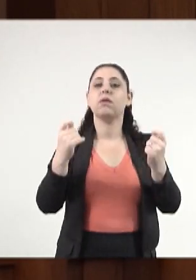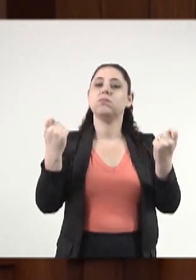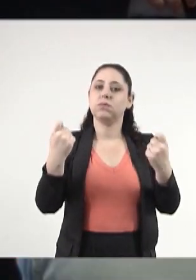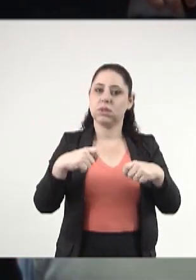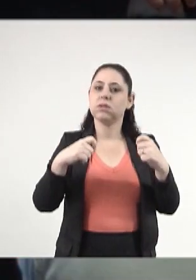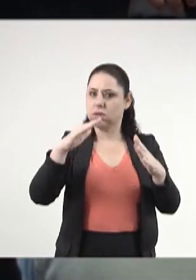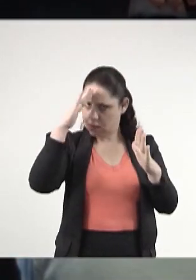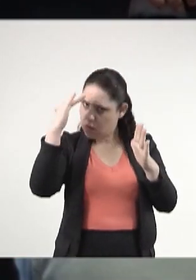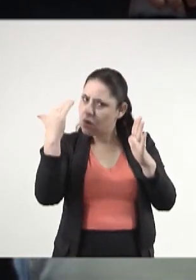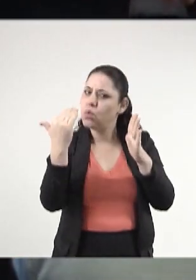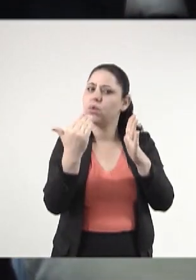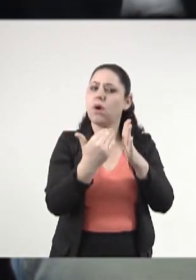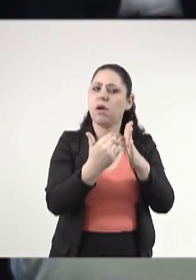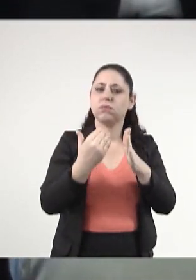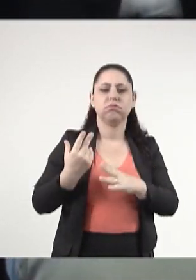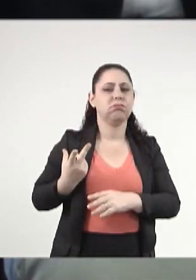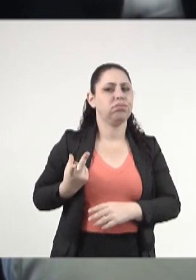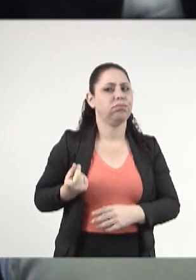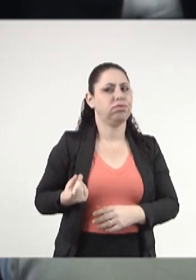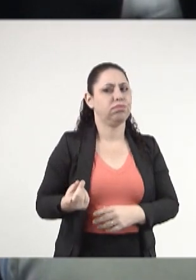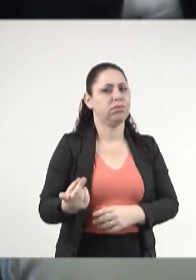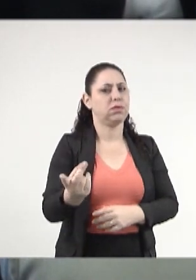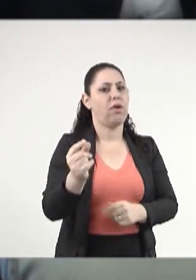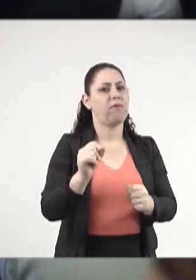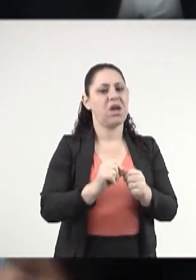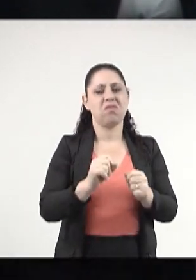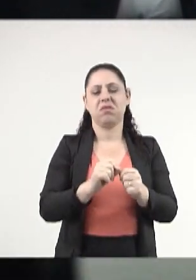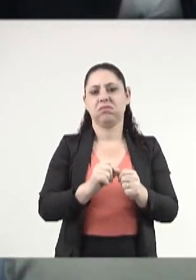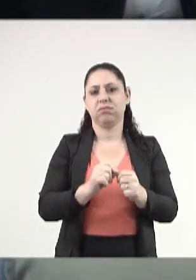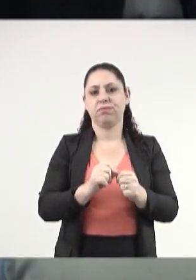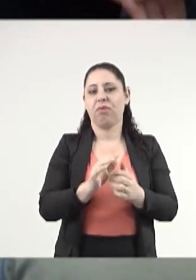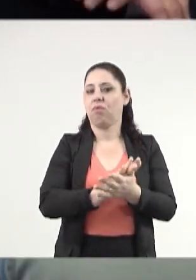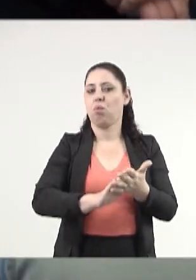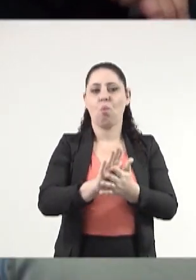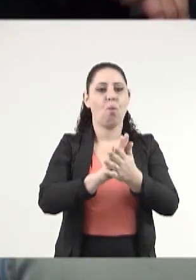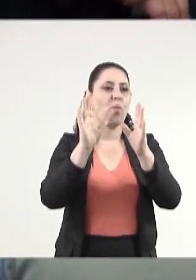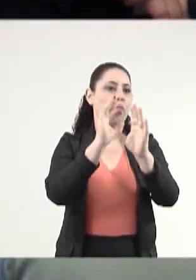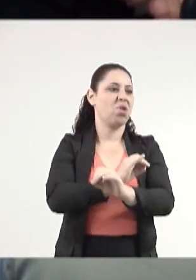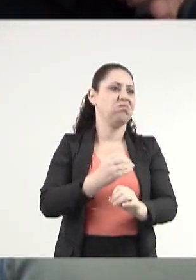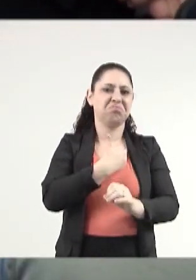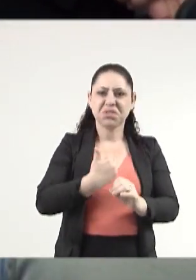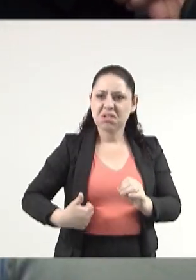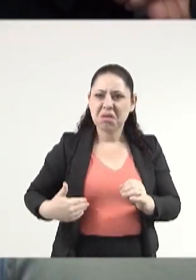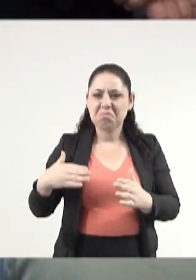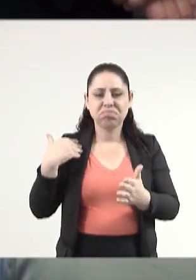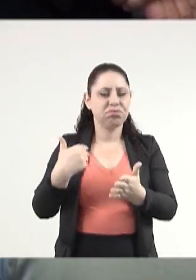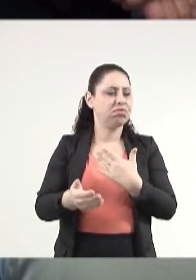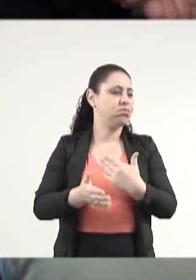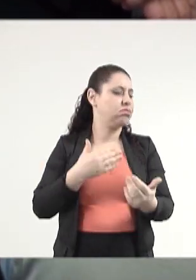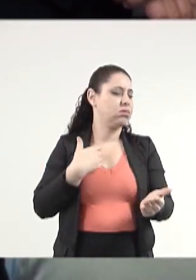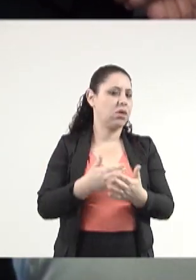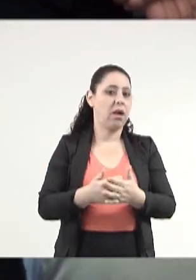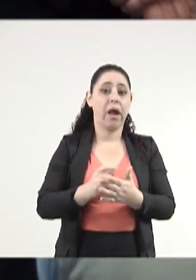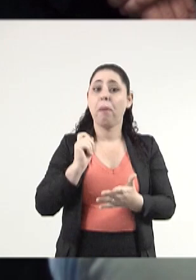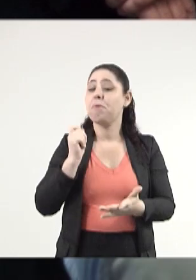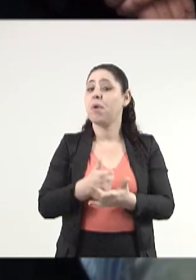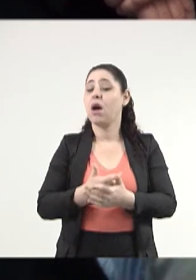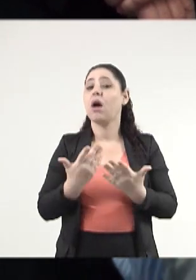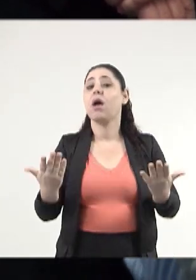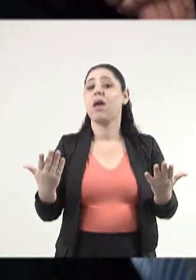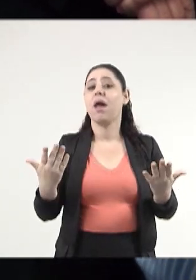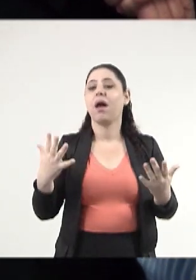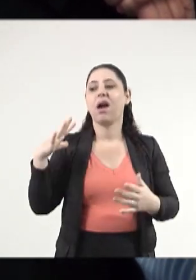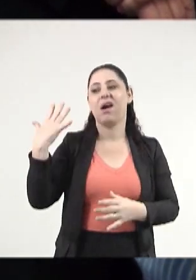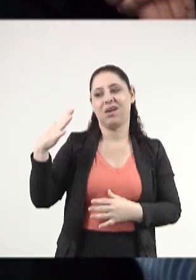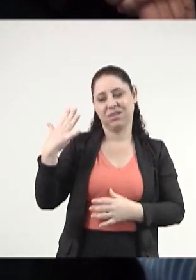esse reconhecimento, há muito tempo não toma conta dessa situação. Nenhum governo. E aí quem paga um